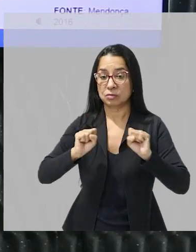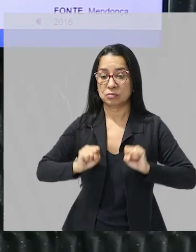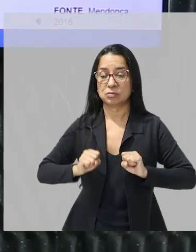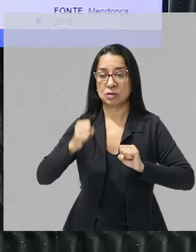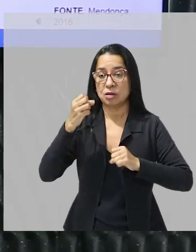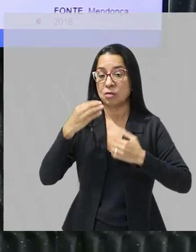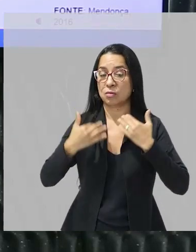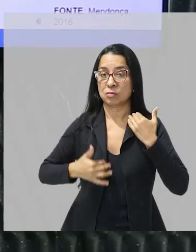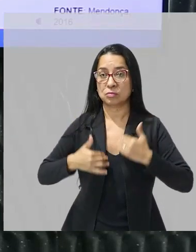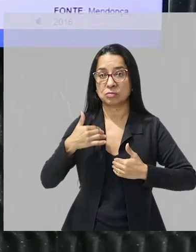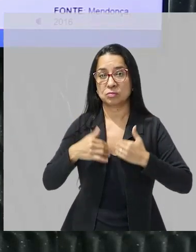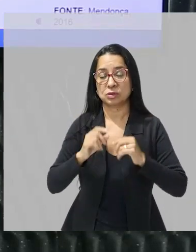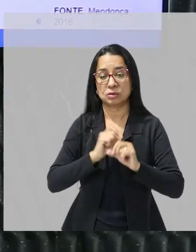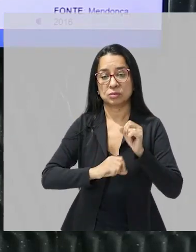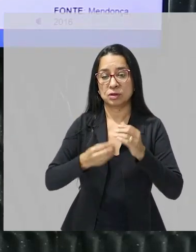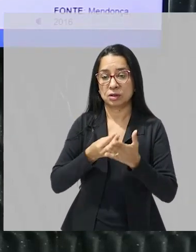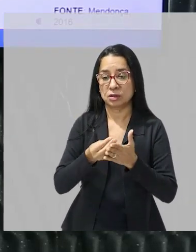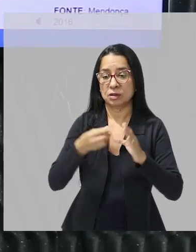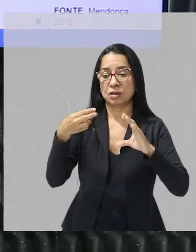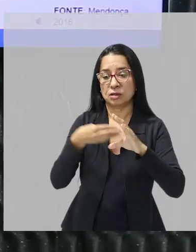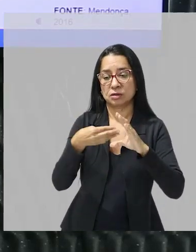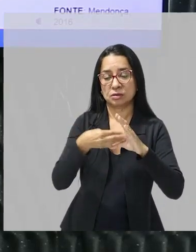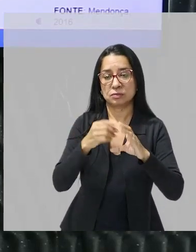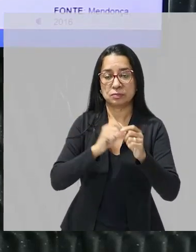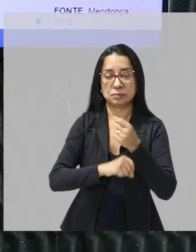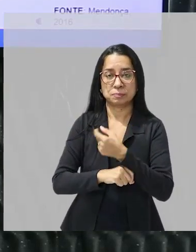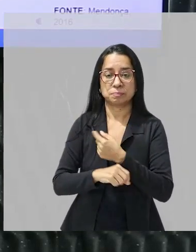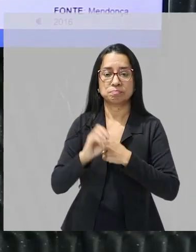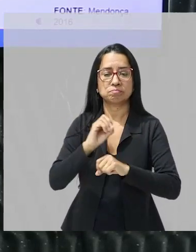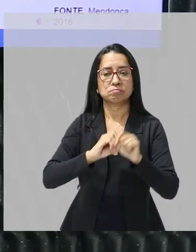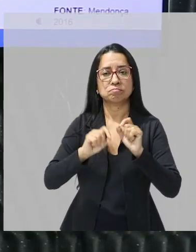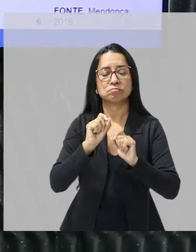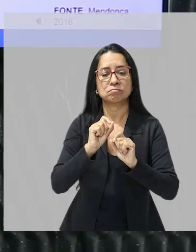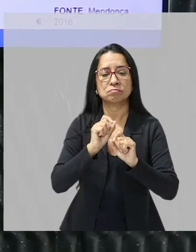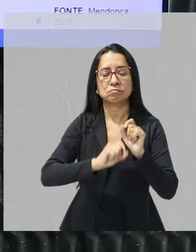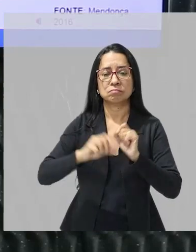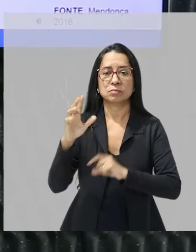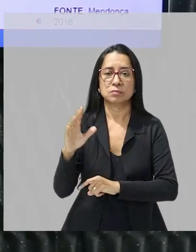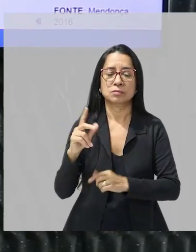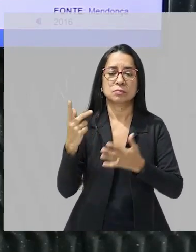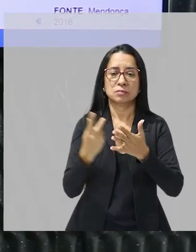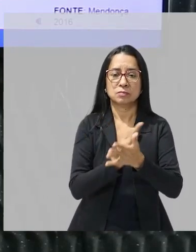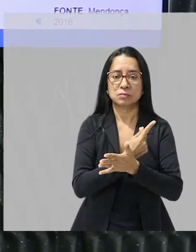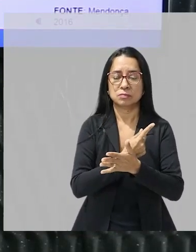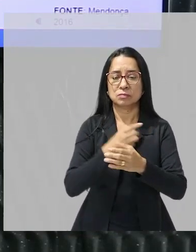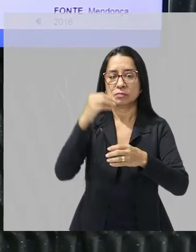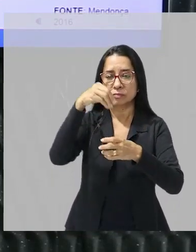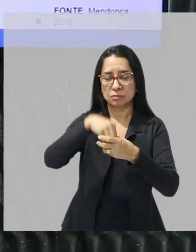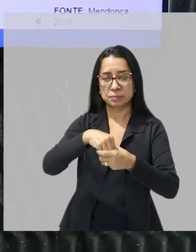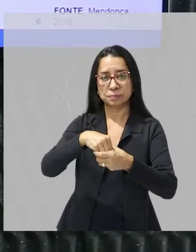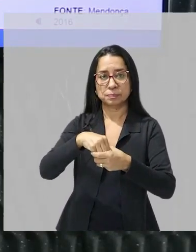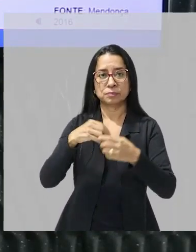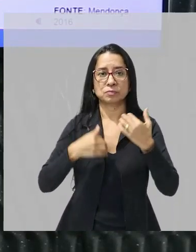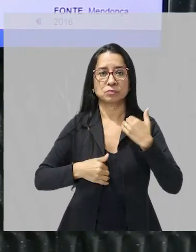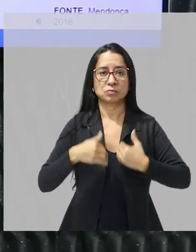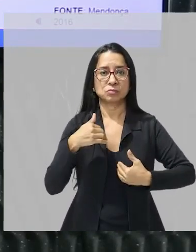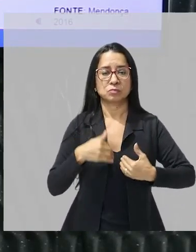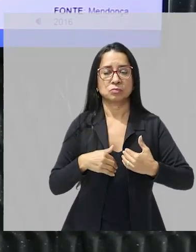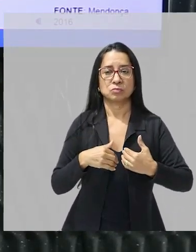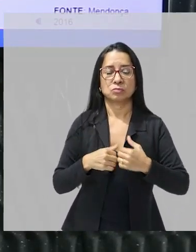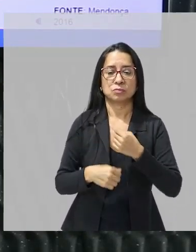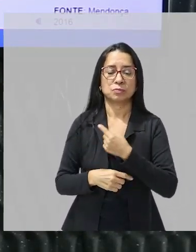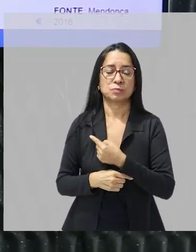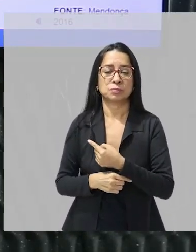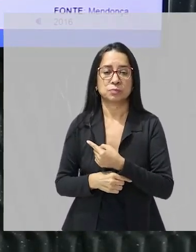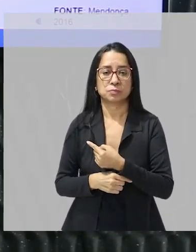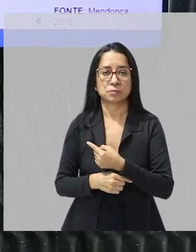para as nossas células esse oxigênio. Então, o que está acontecendo lá dentro para que o sangue deixe de ser venoso e se transforme em um sangue